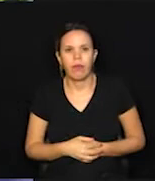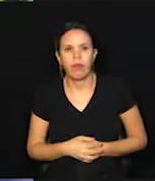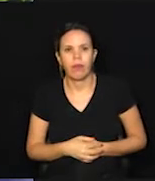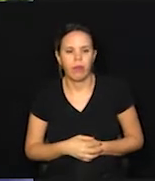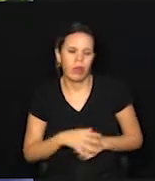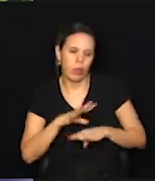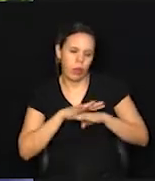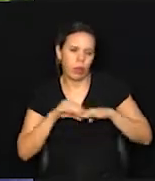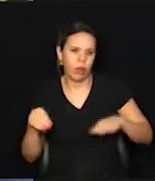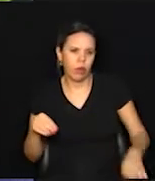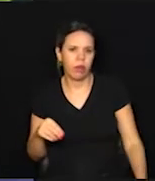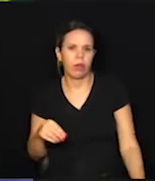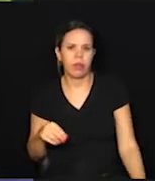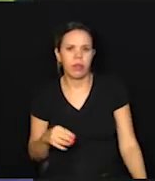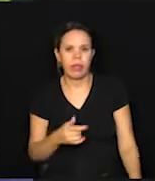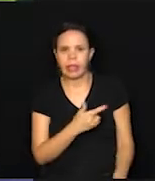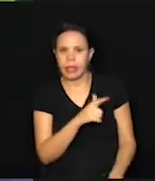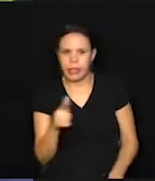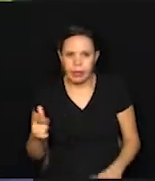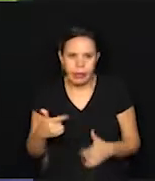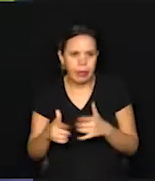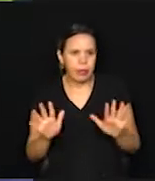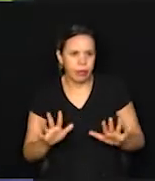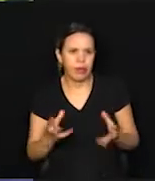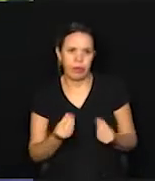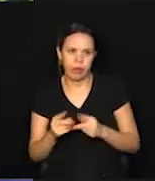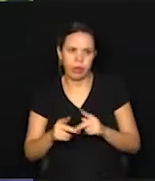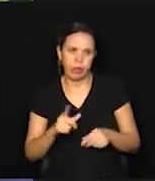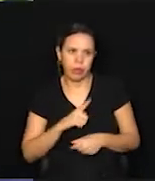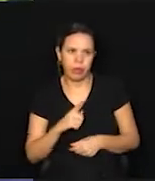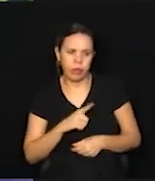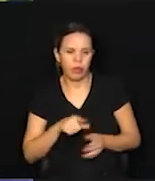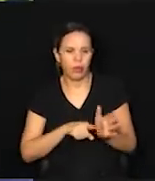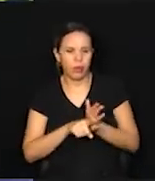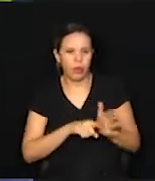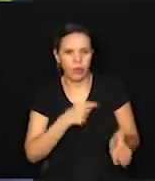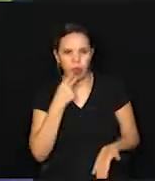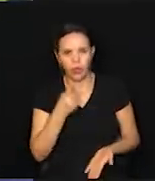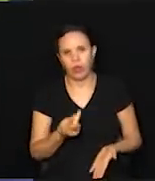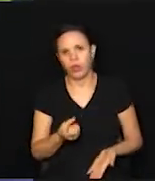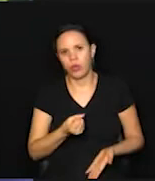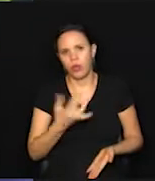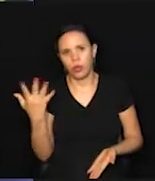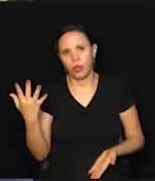curar. Não é que elas não vão ter sequelas, muitas vão ter sequelas. Tem estudos que falam até de um terço